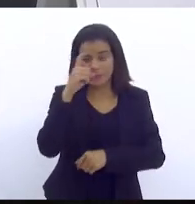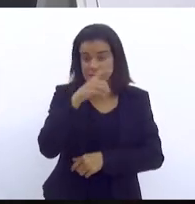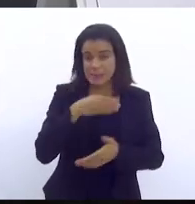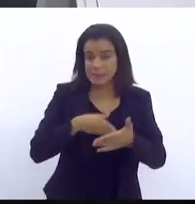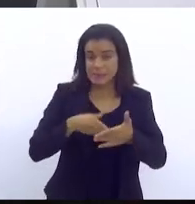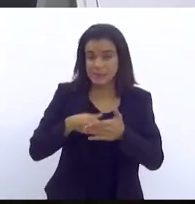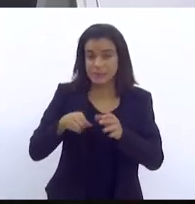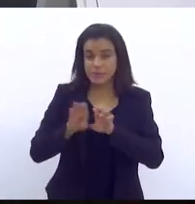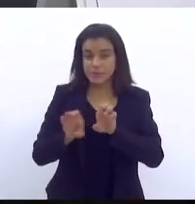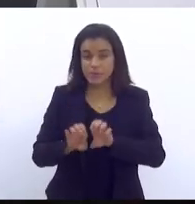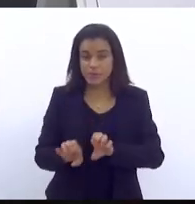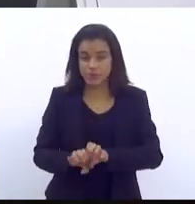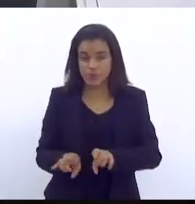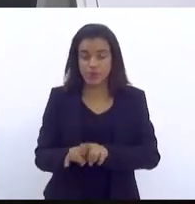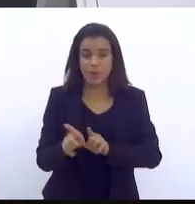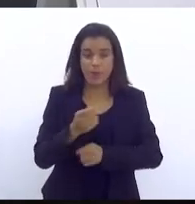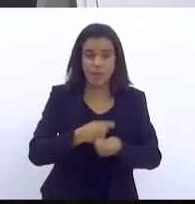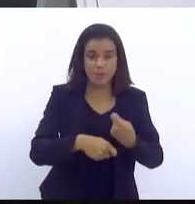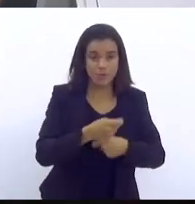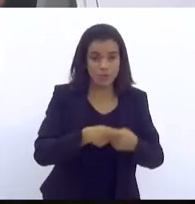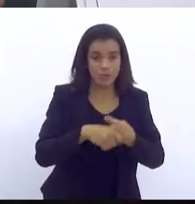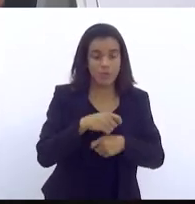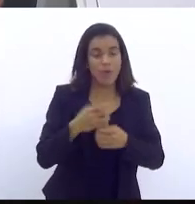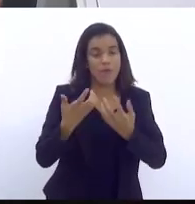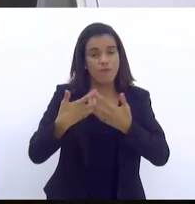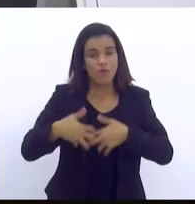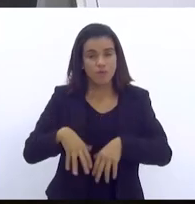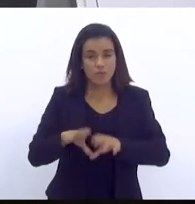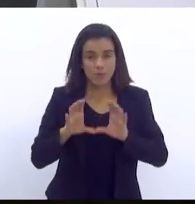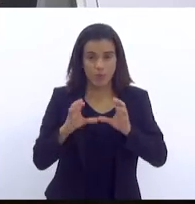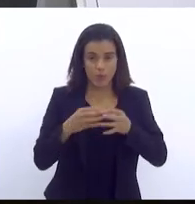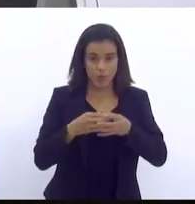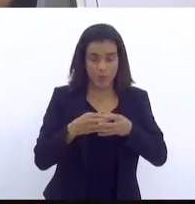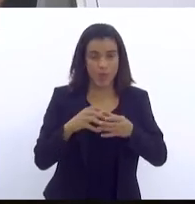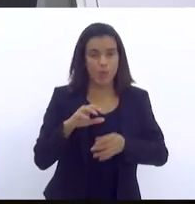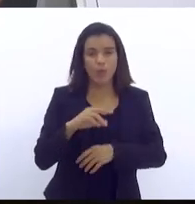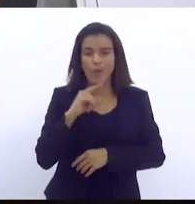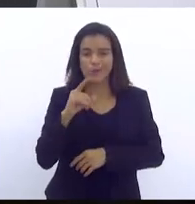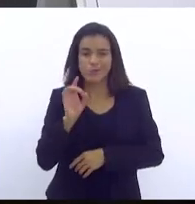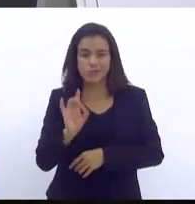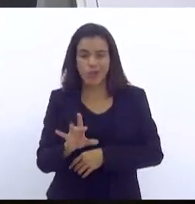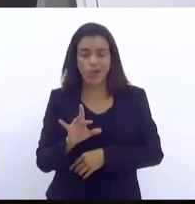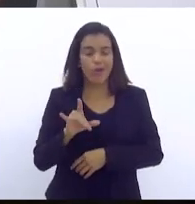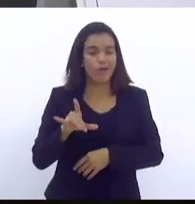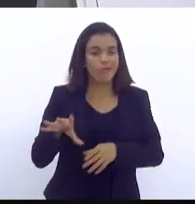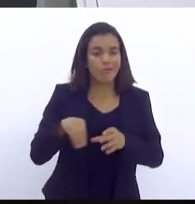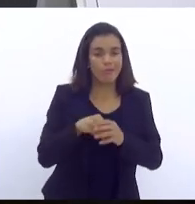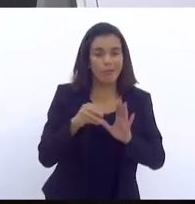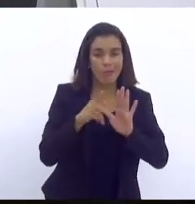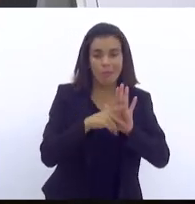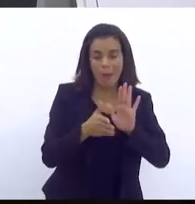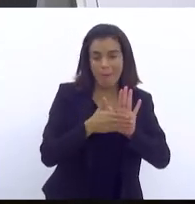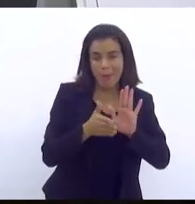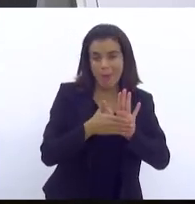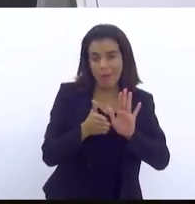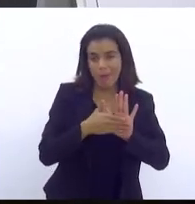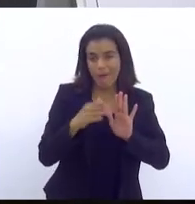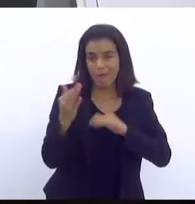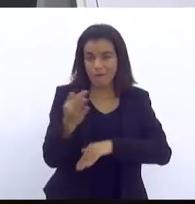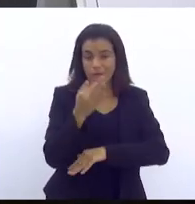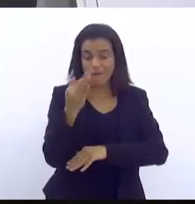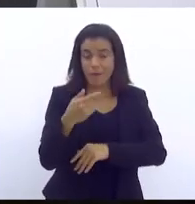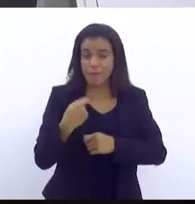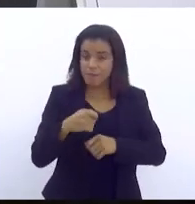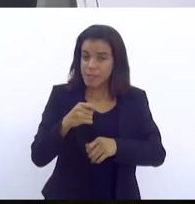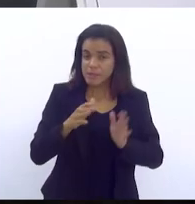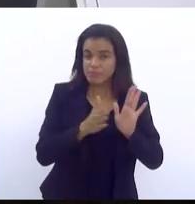estrutura operacional administrativa para o funcionamento desse comitê não basta que esse comitê exista somente no papel de forma formal é preciso que